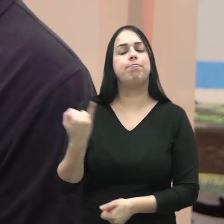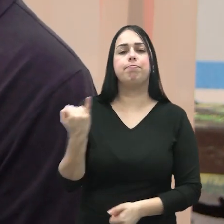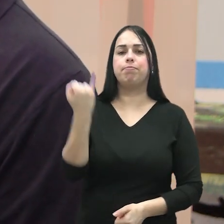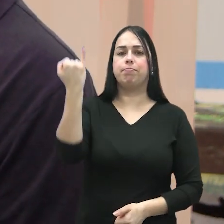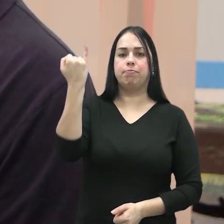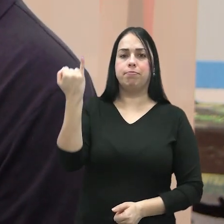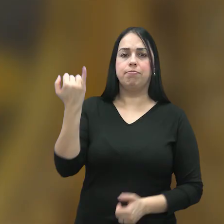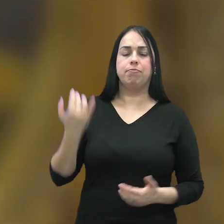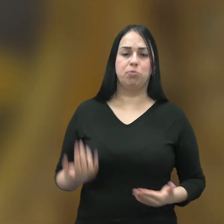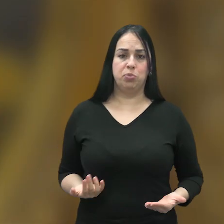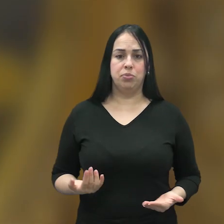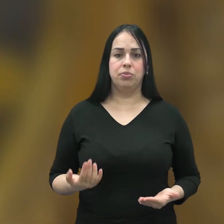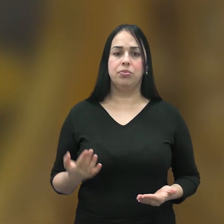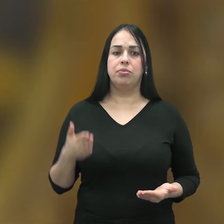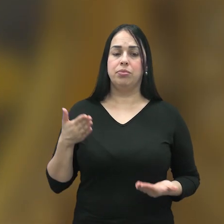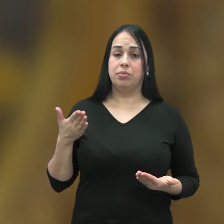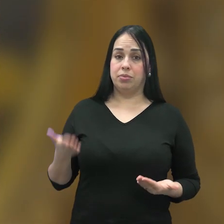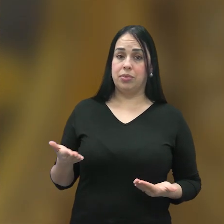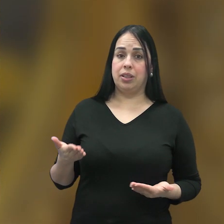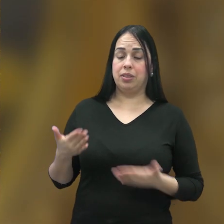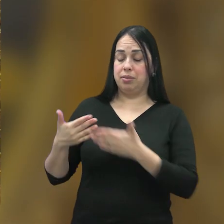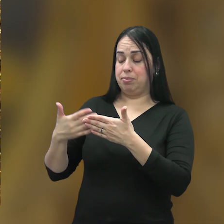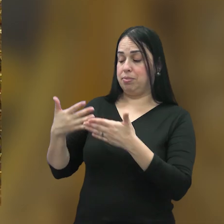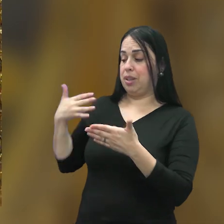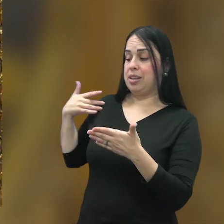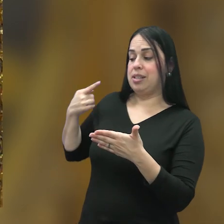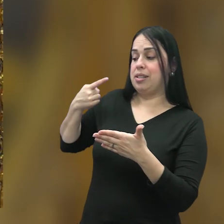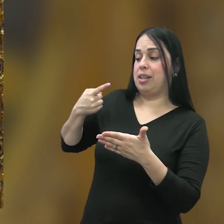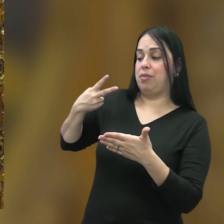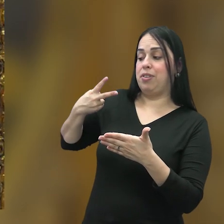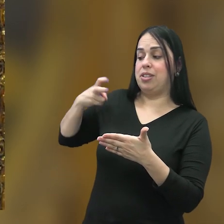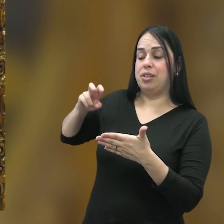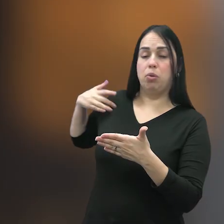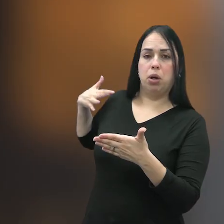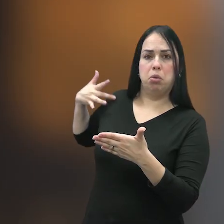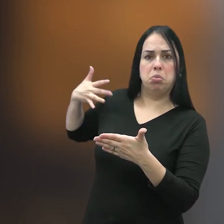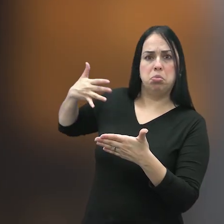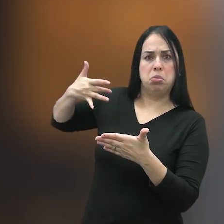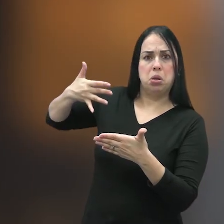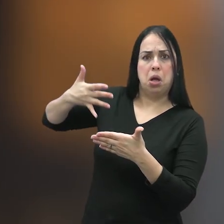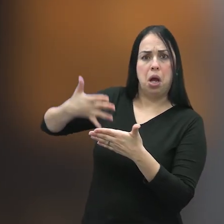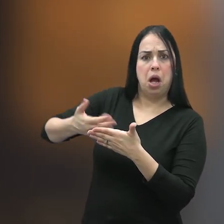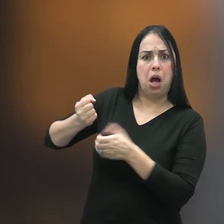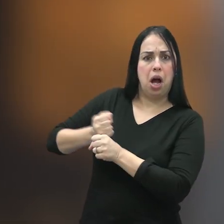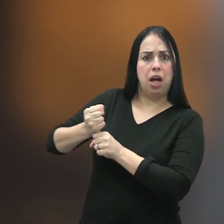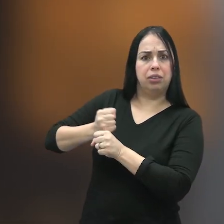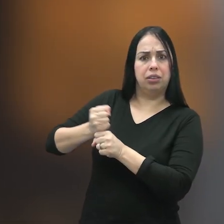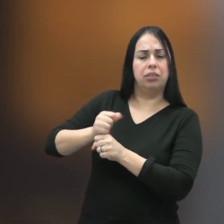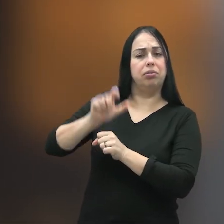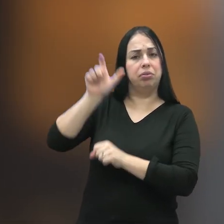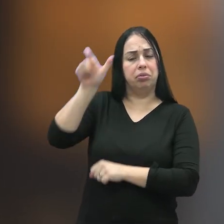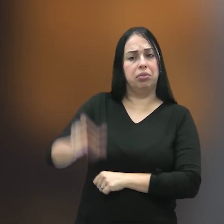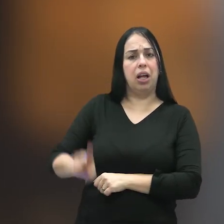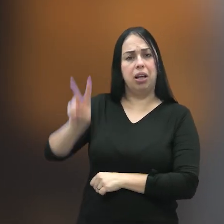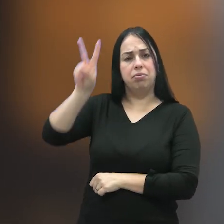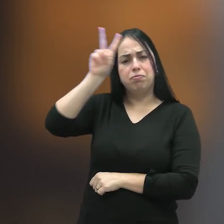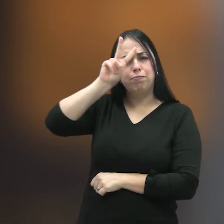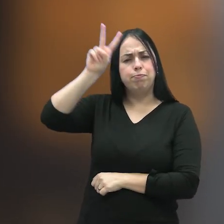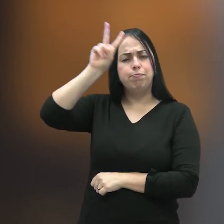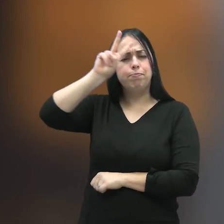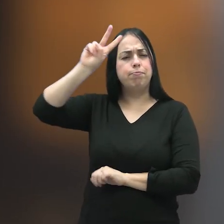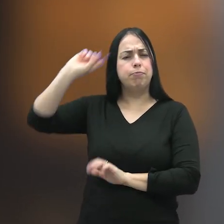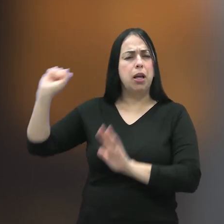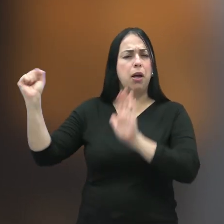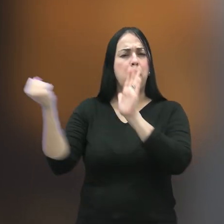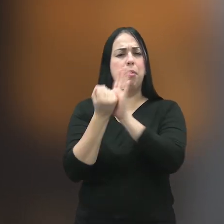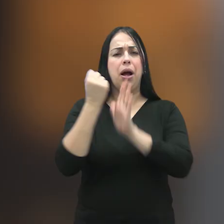acerca da República. Mesmo depois de 125 anos de sua morte, Floriano Peixoto ainda é lembrado como uma figura de destaque